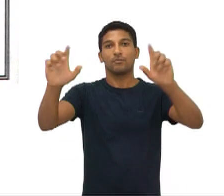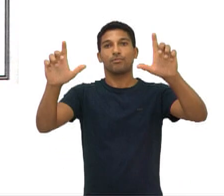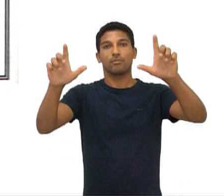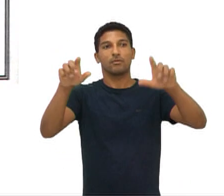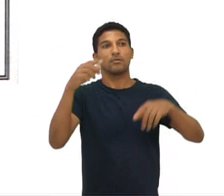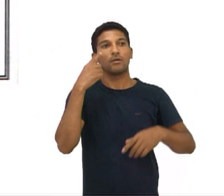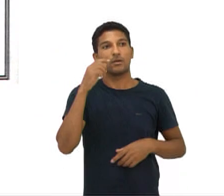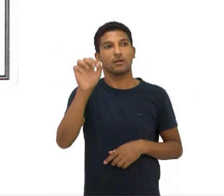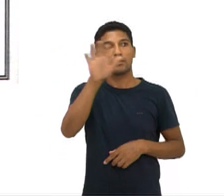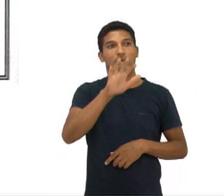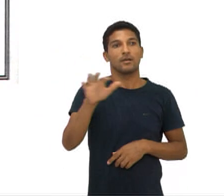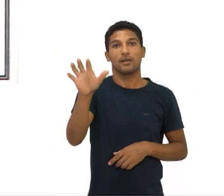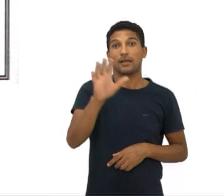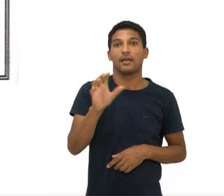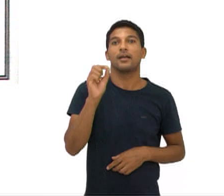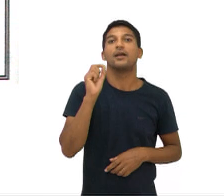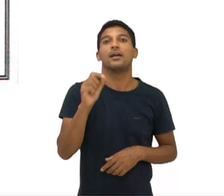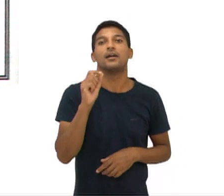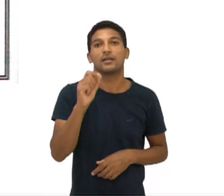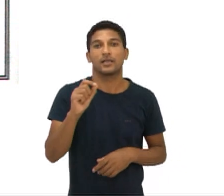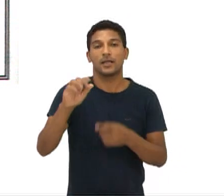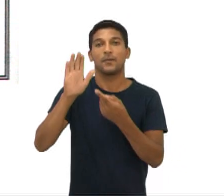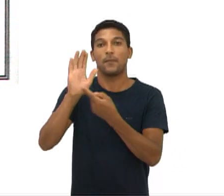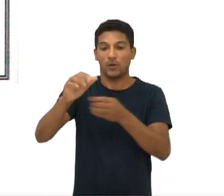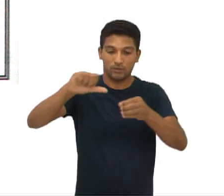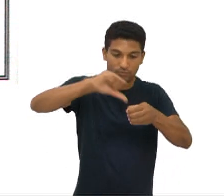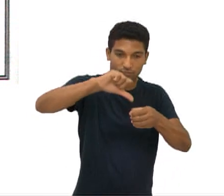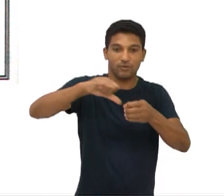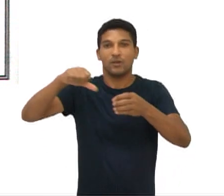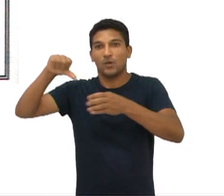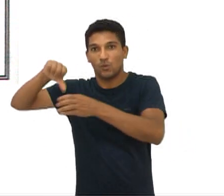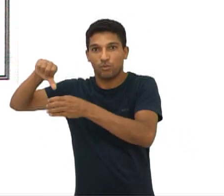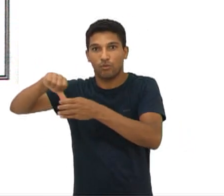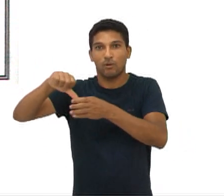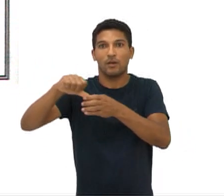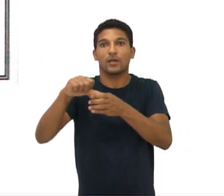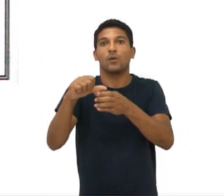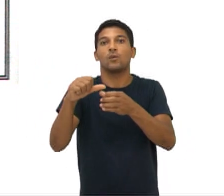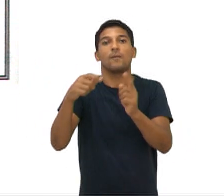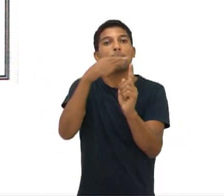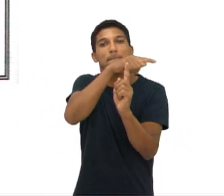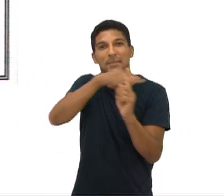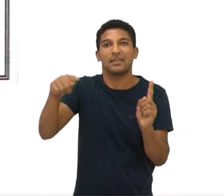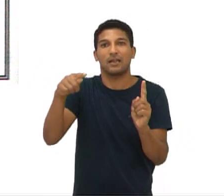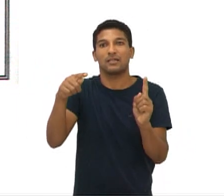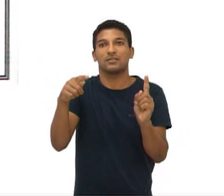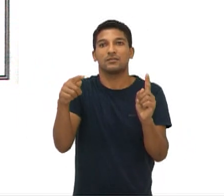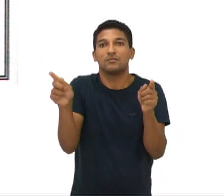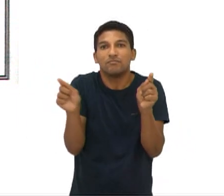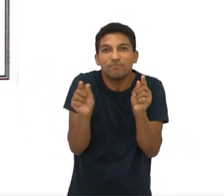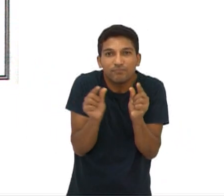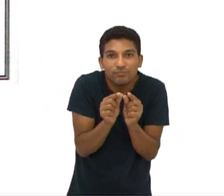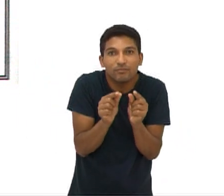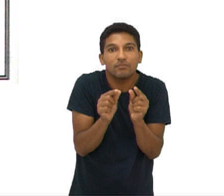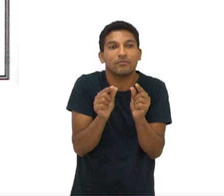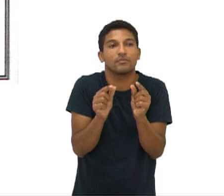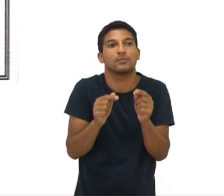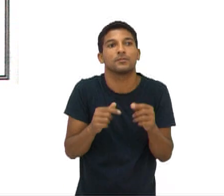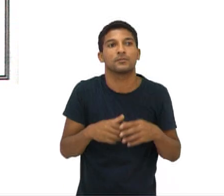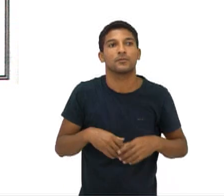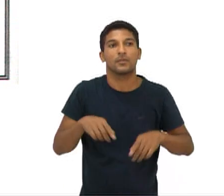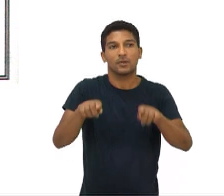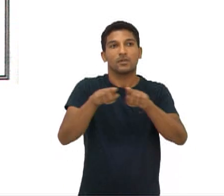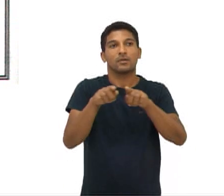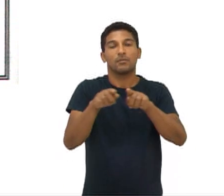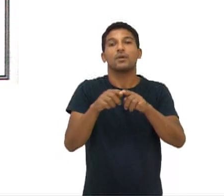o tempo em que essa amostra de um elemento se reduz pela metade. Esse intervalo de tempo também é chamado